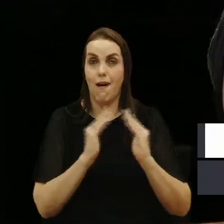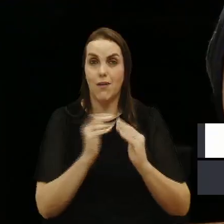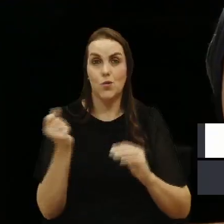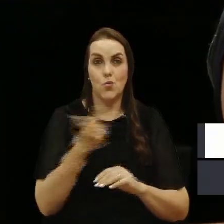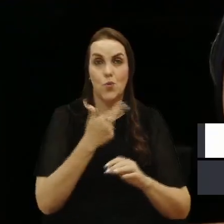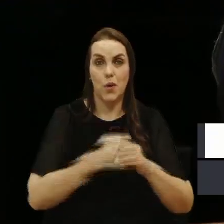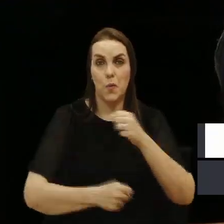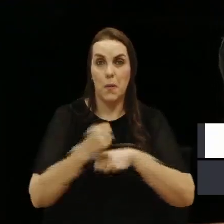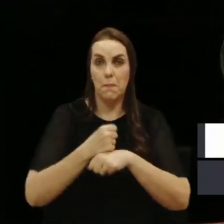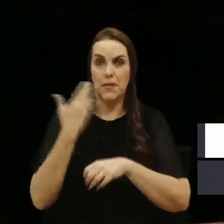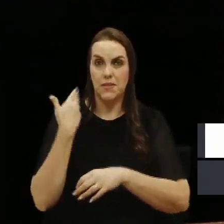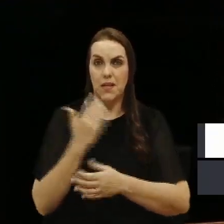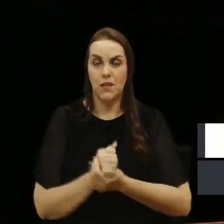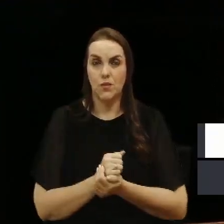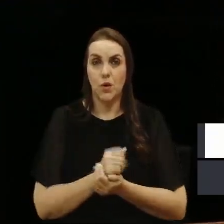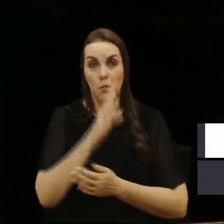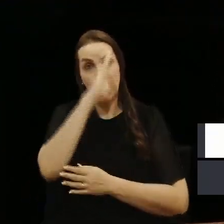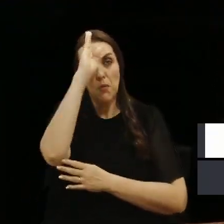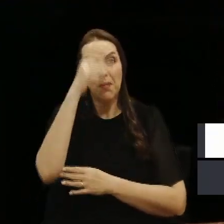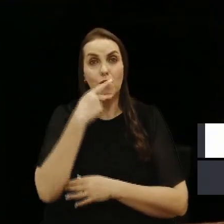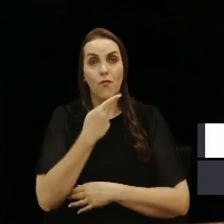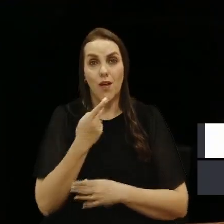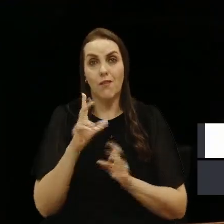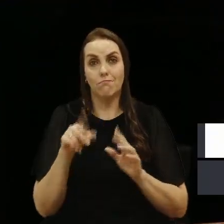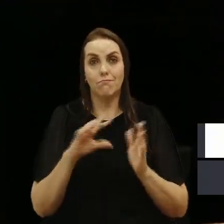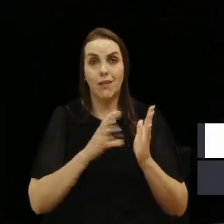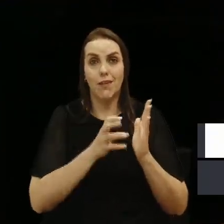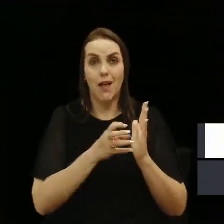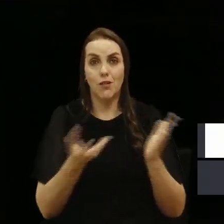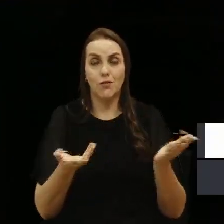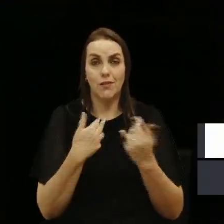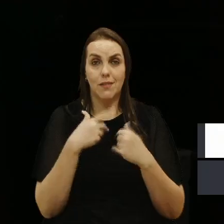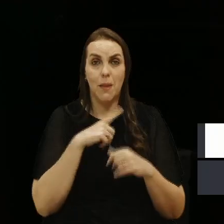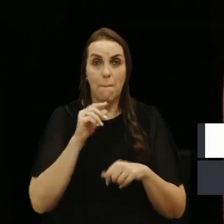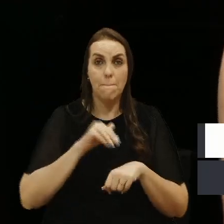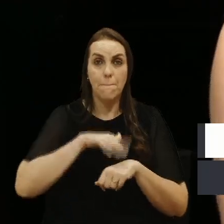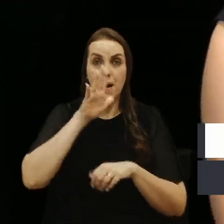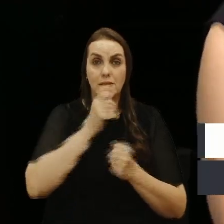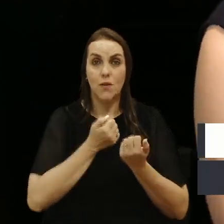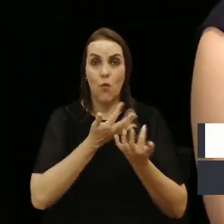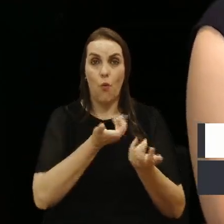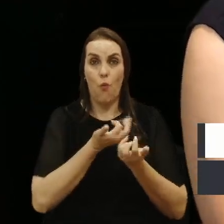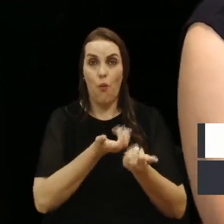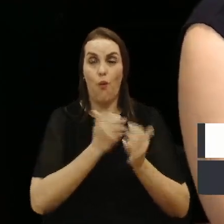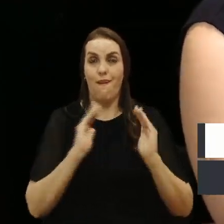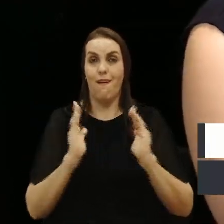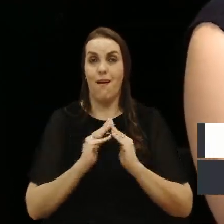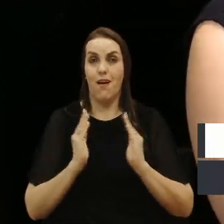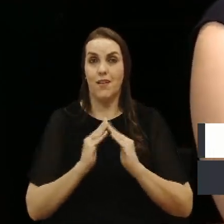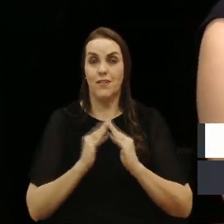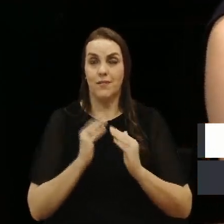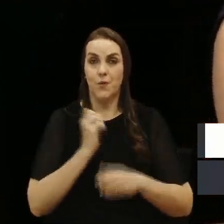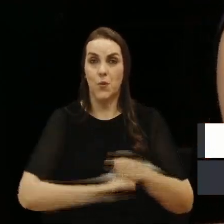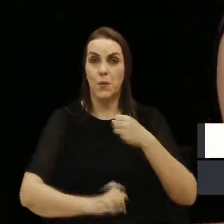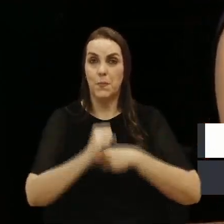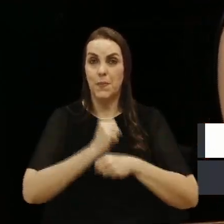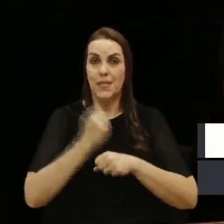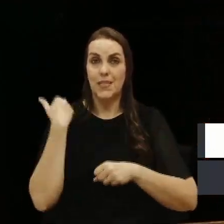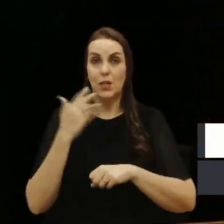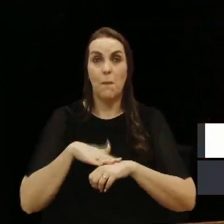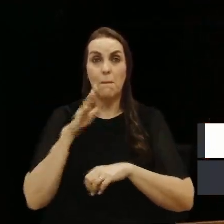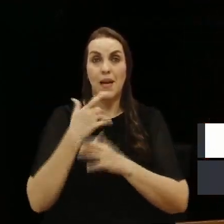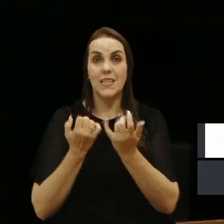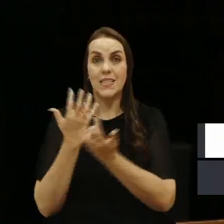passado. Os bombeiros comentaram isso, que segundo os dados, nós tivemos mais incêndio em moradias. Ano passado teve mais